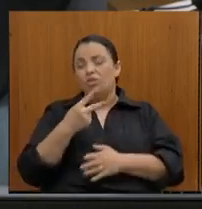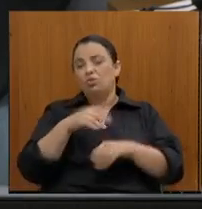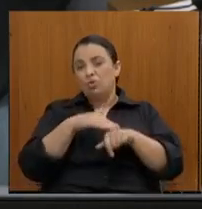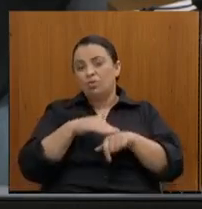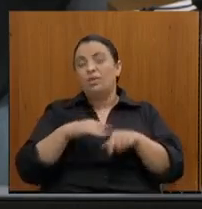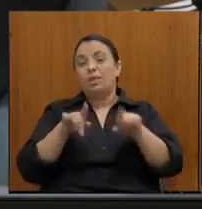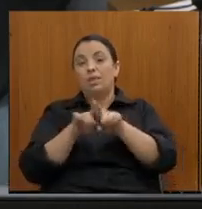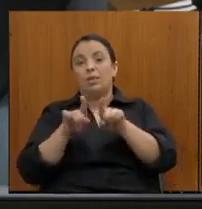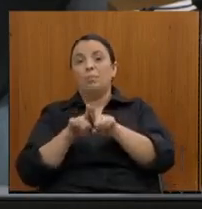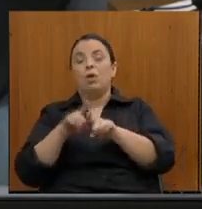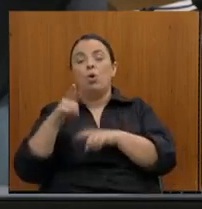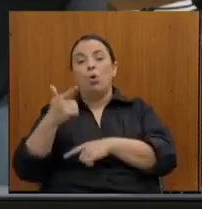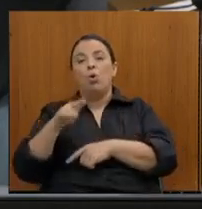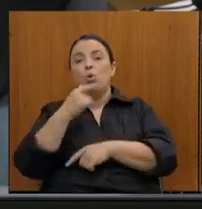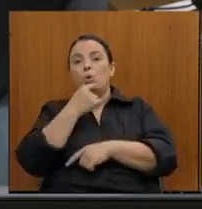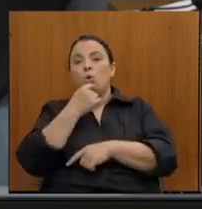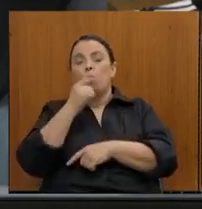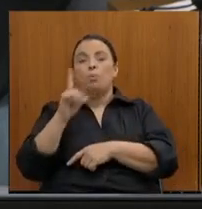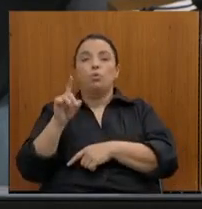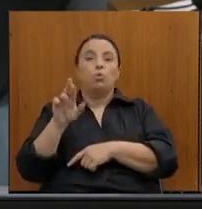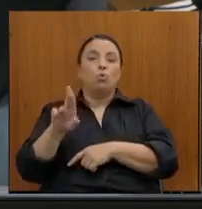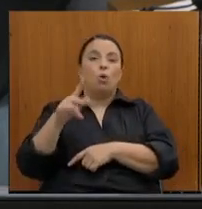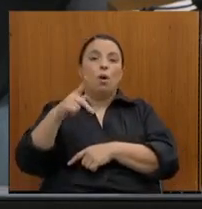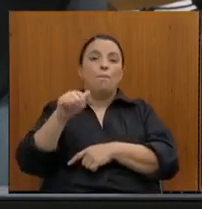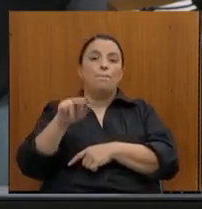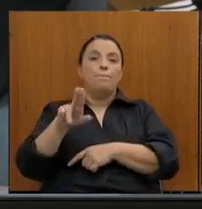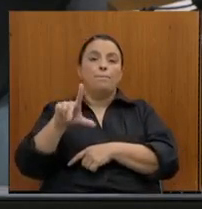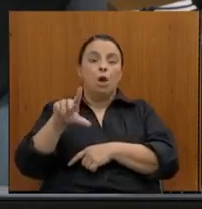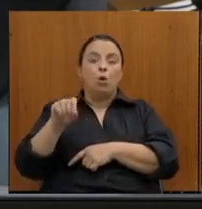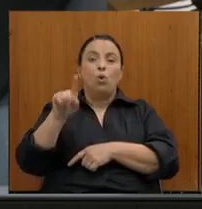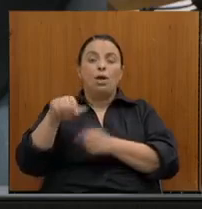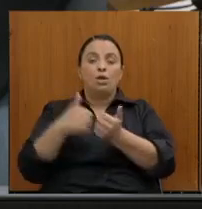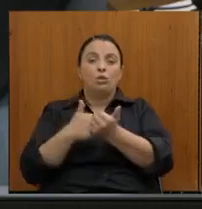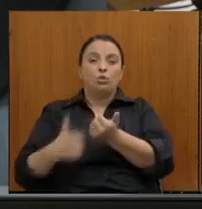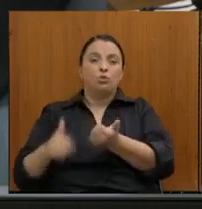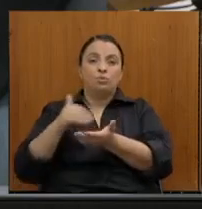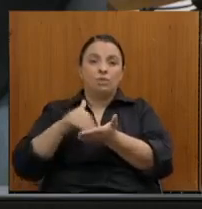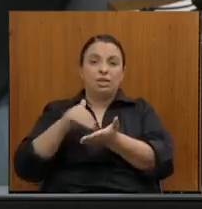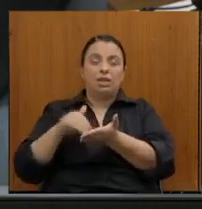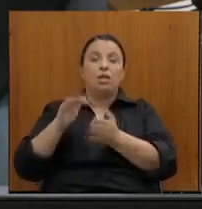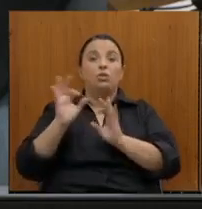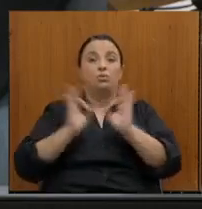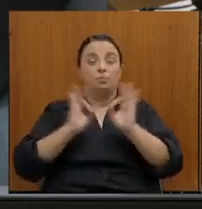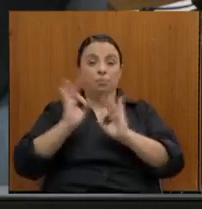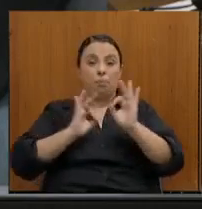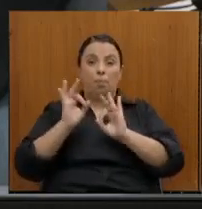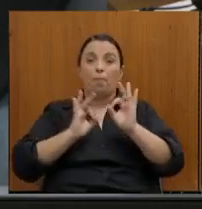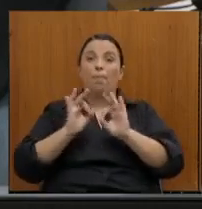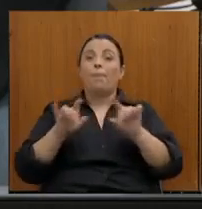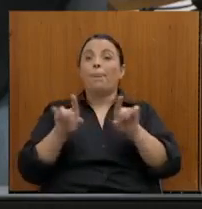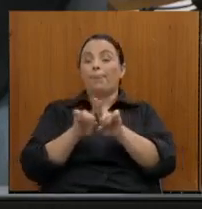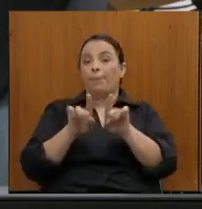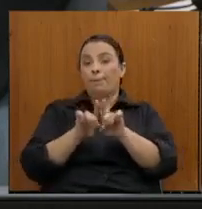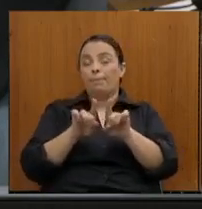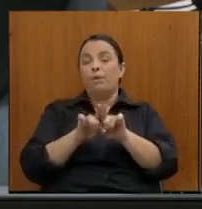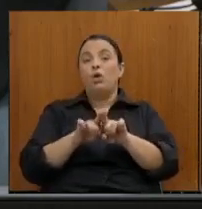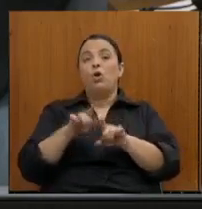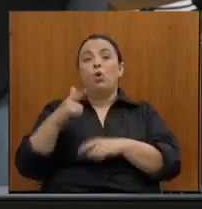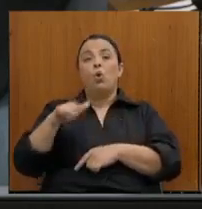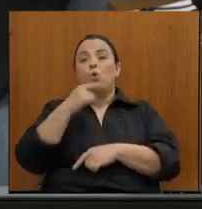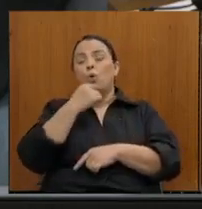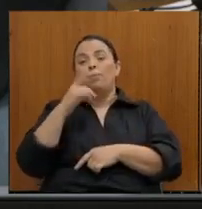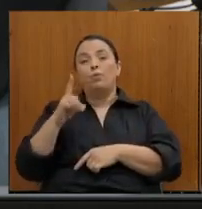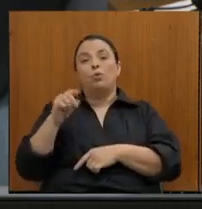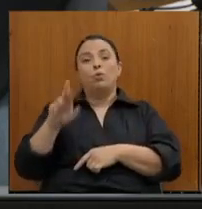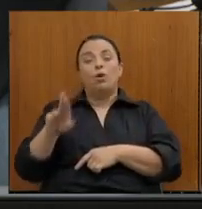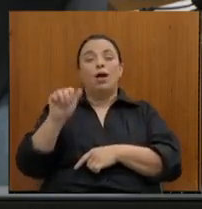que o sub-secretário Né Também de planejamento e também que o Dr André da Taísa que